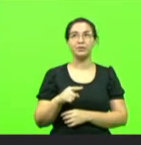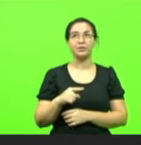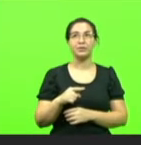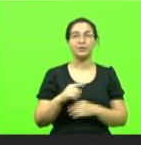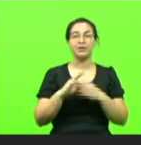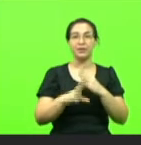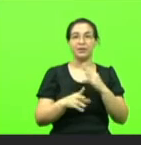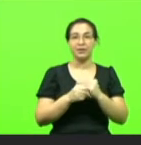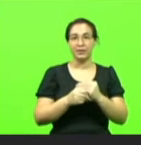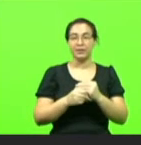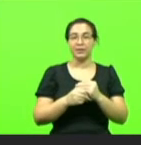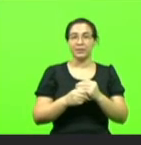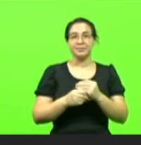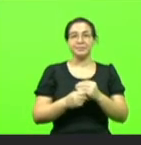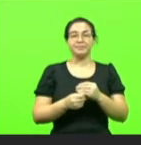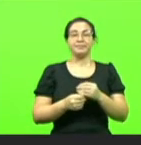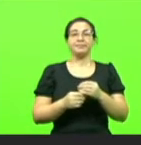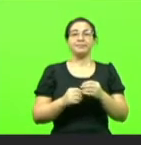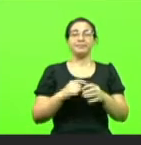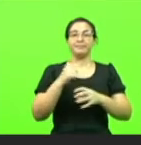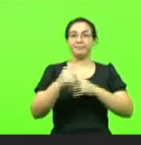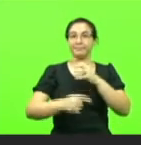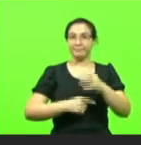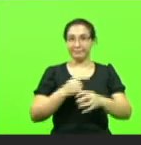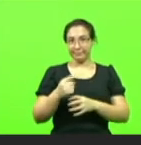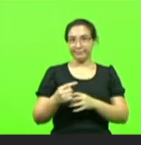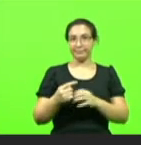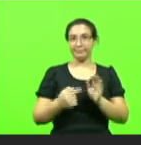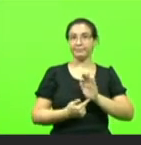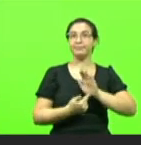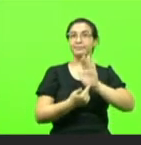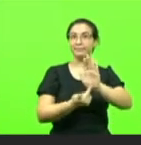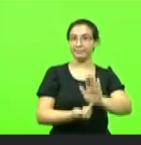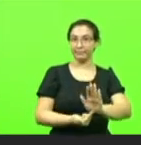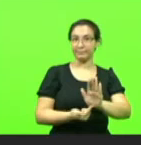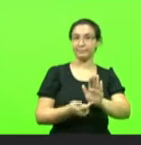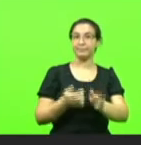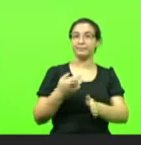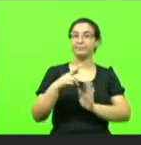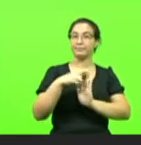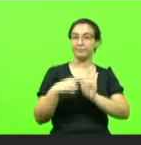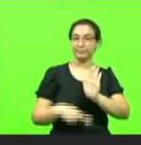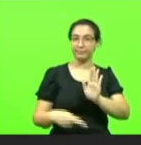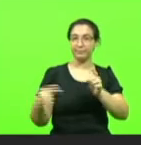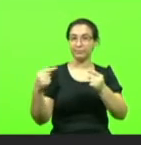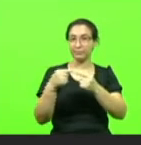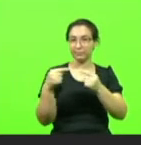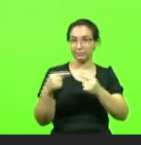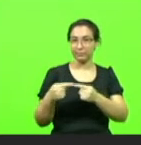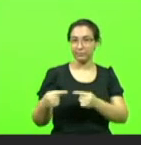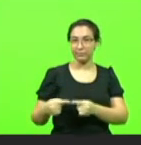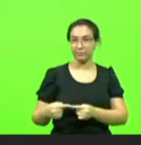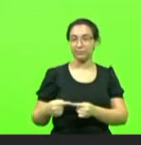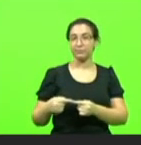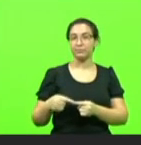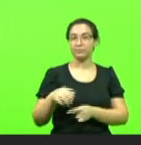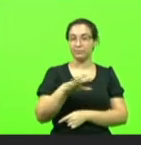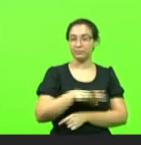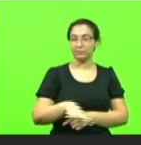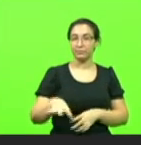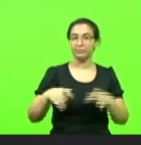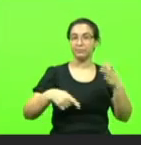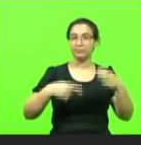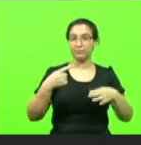vá Global meu Deus é trazida pelos respectivos relatores nos domínios